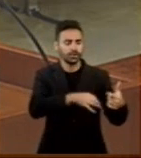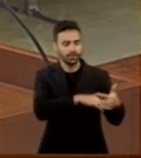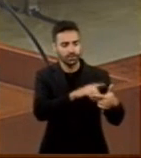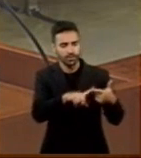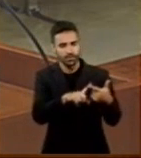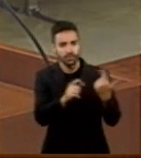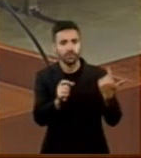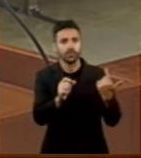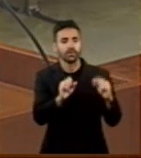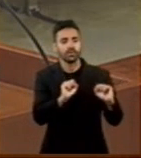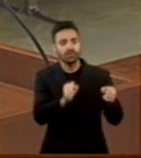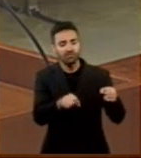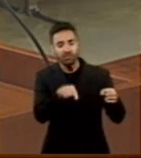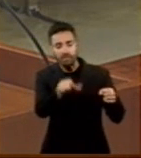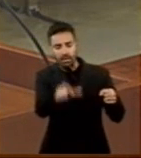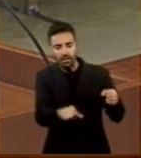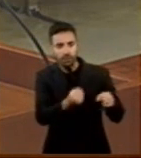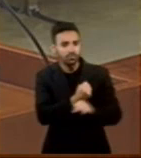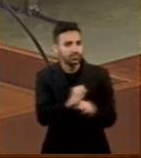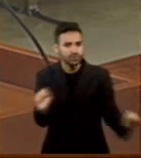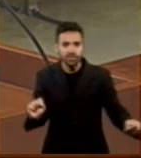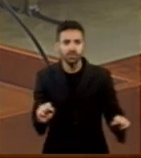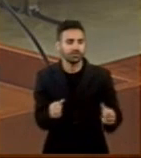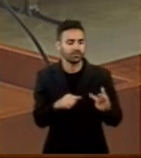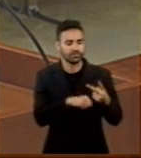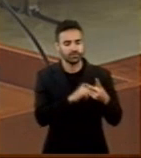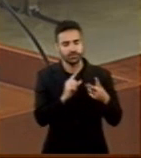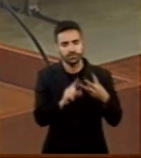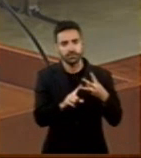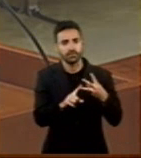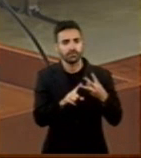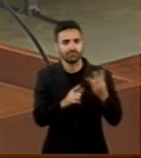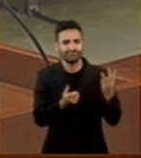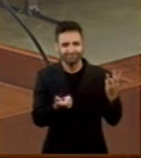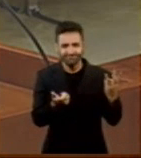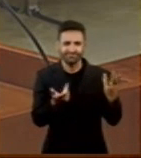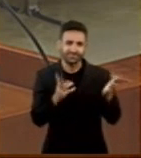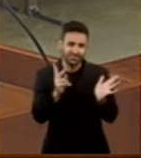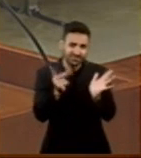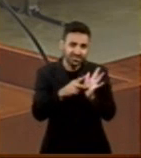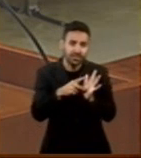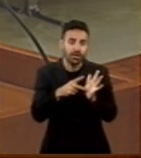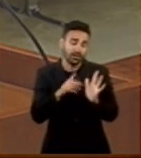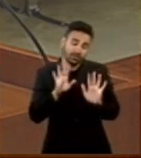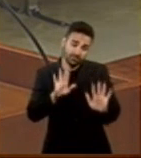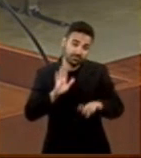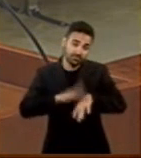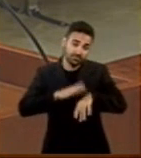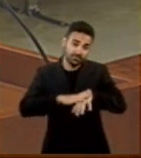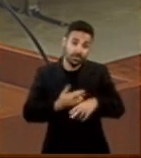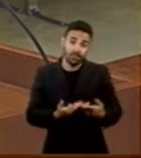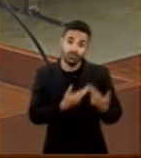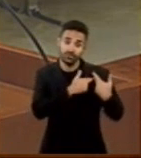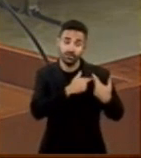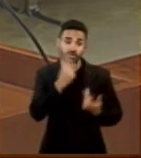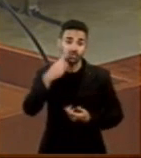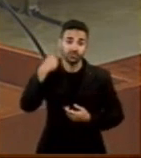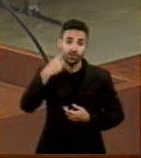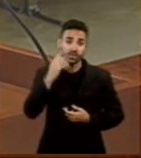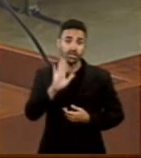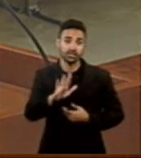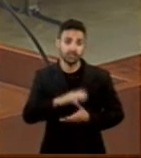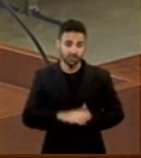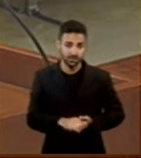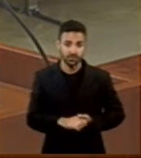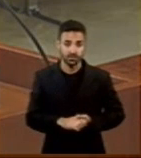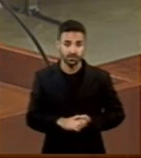o indefensável, né, sob algumas óticas. E realmente essa é a função do advogado. Muitas vezes, vendo